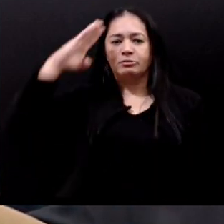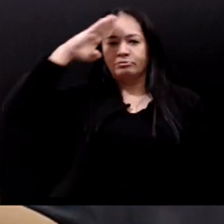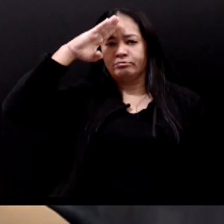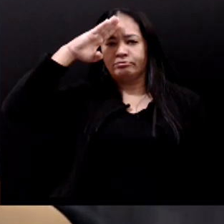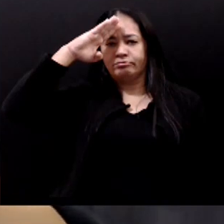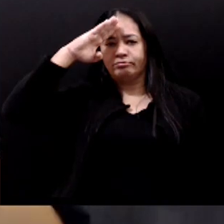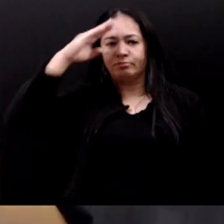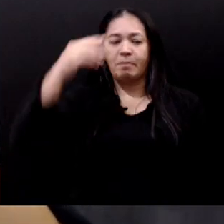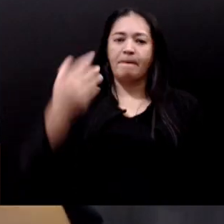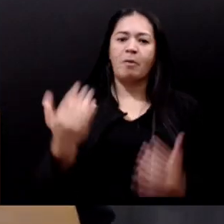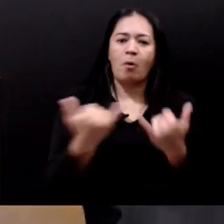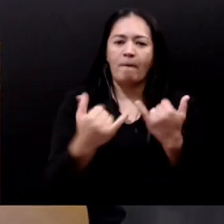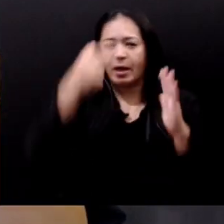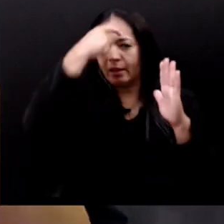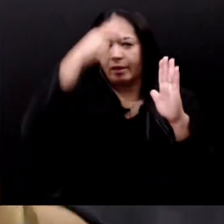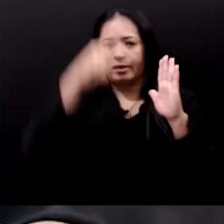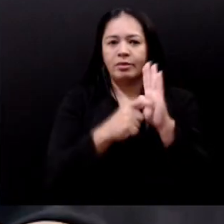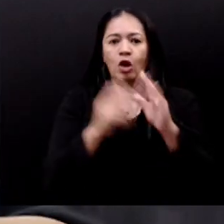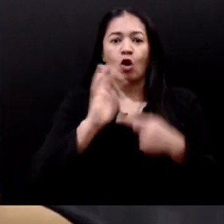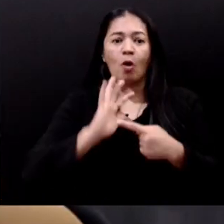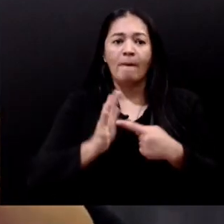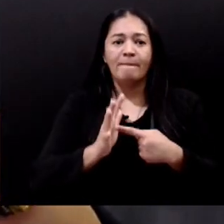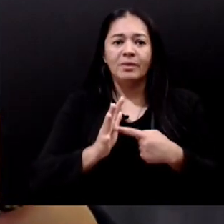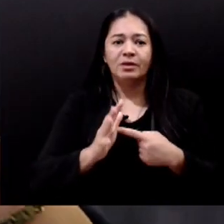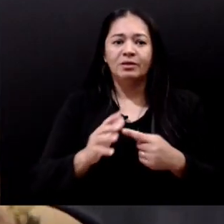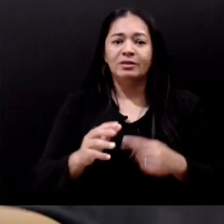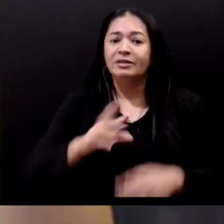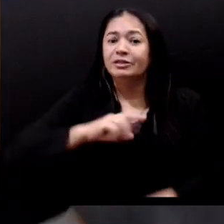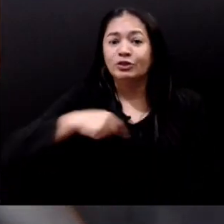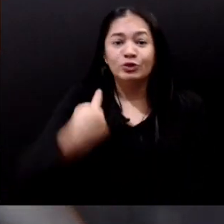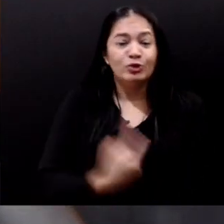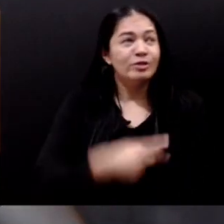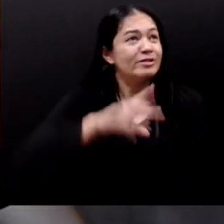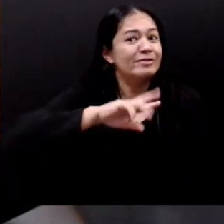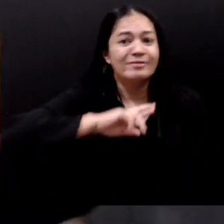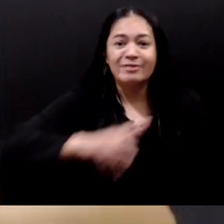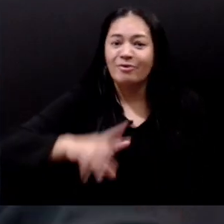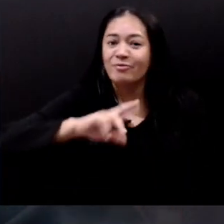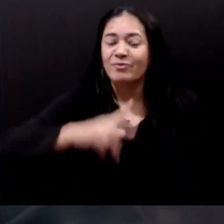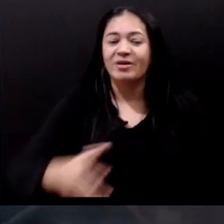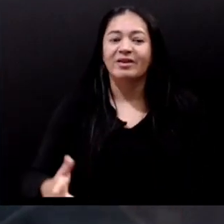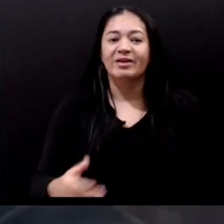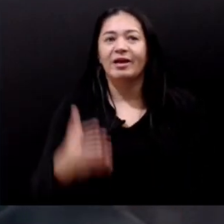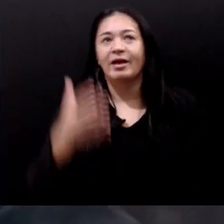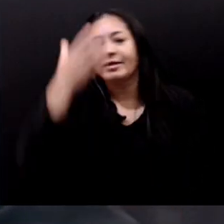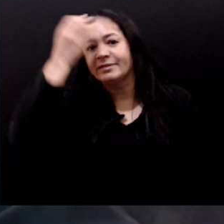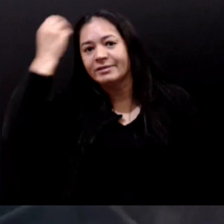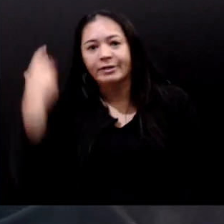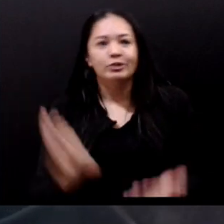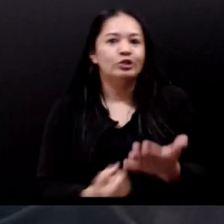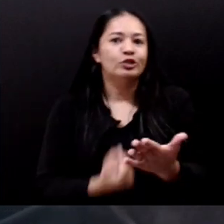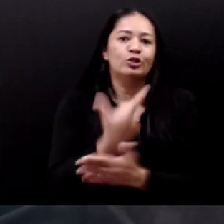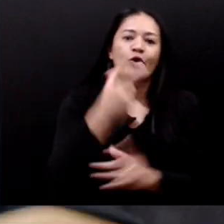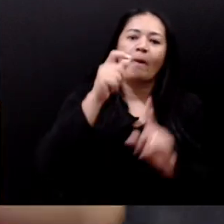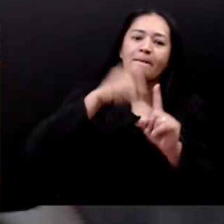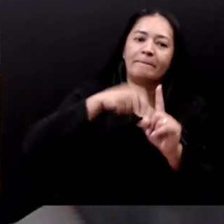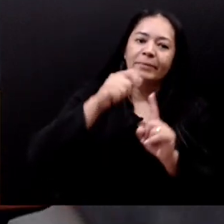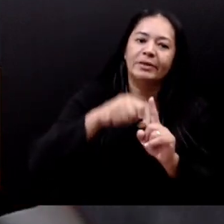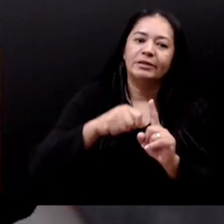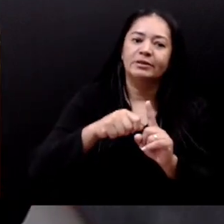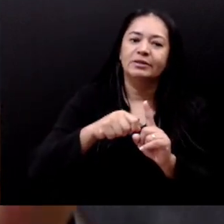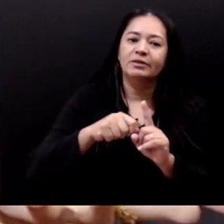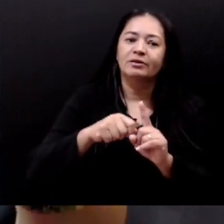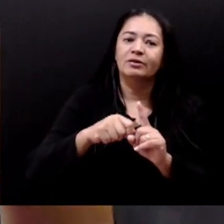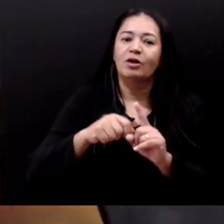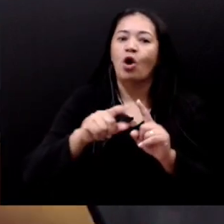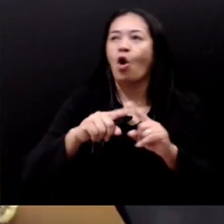uma máquina. Só que a Reloginho, gente né? não Aham. é, a gente não é. A gente vai Exato. esquecer de comprar a banana, ou comprou a banana passou do ponto, e aí